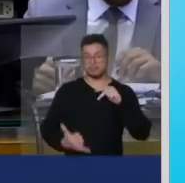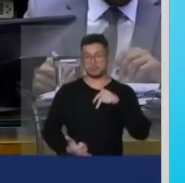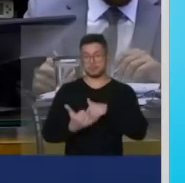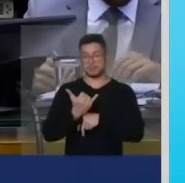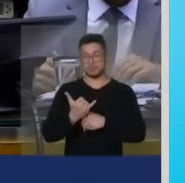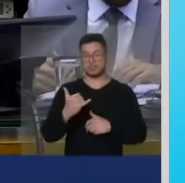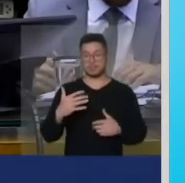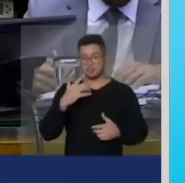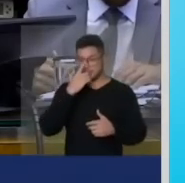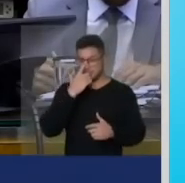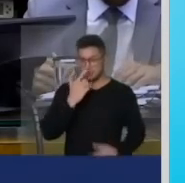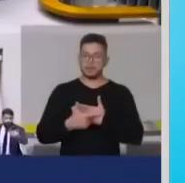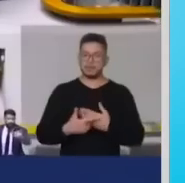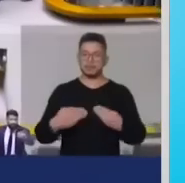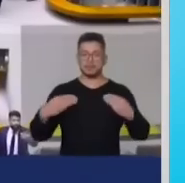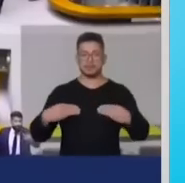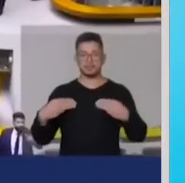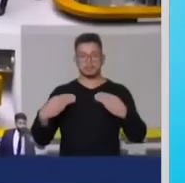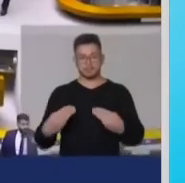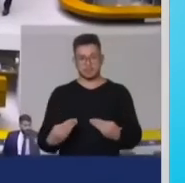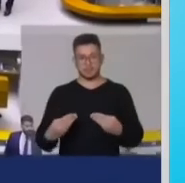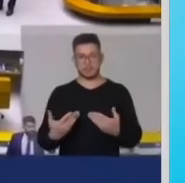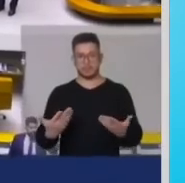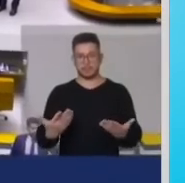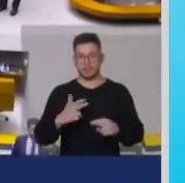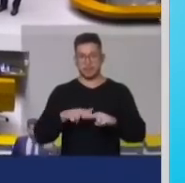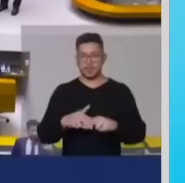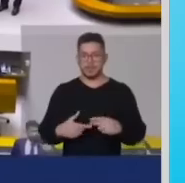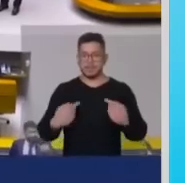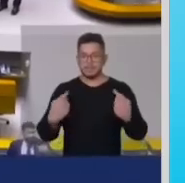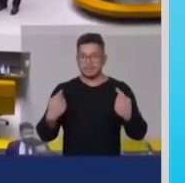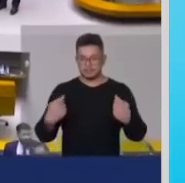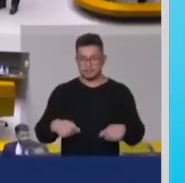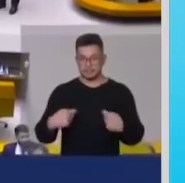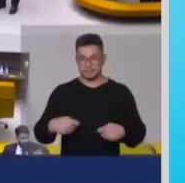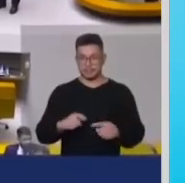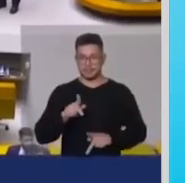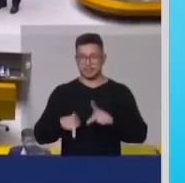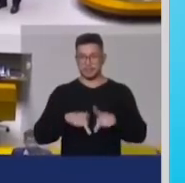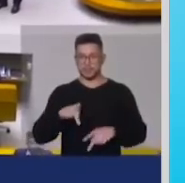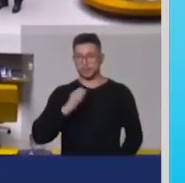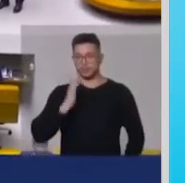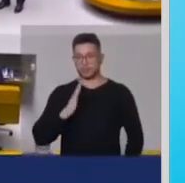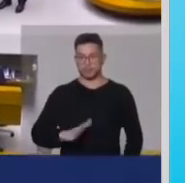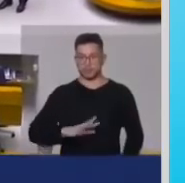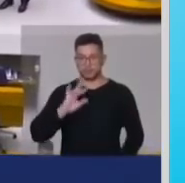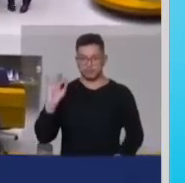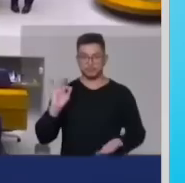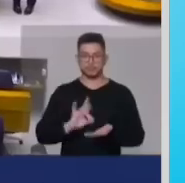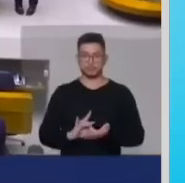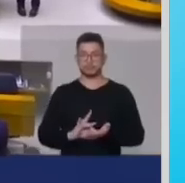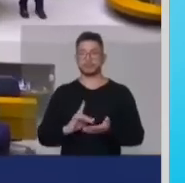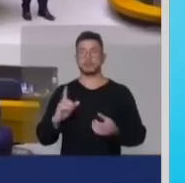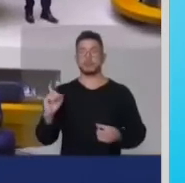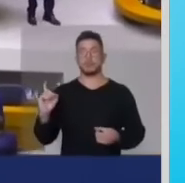né essa liberação na terça-feira ele não pode falar isso já né nunca antes na história desse país né foi foram